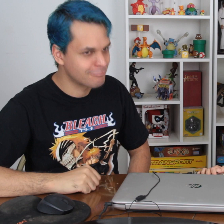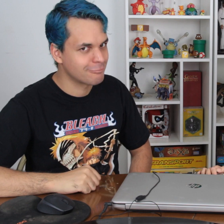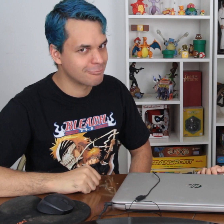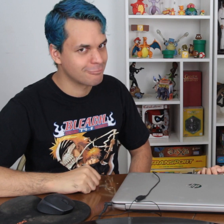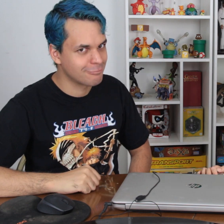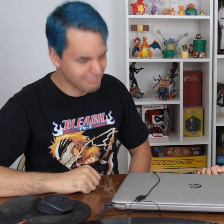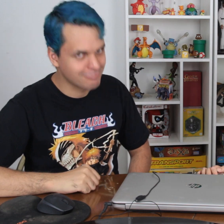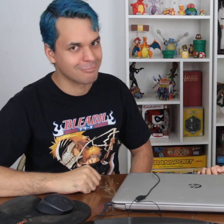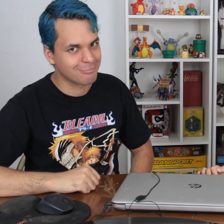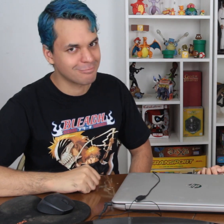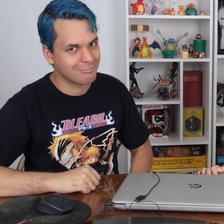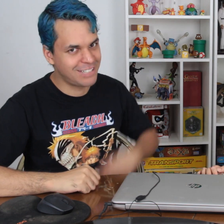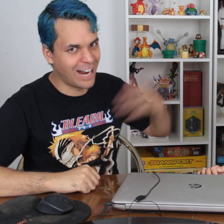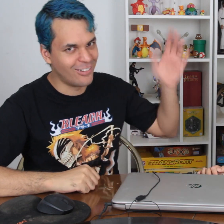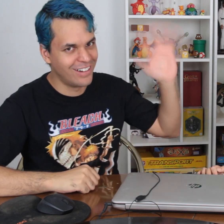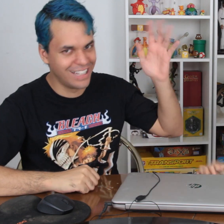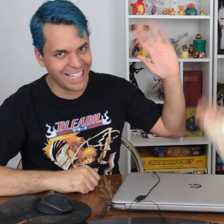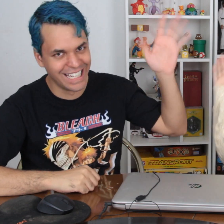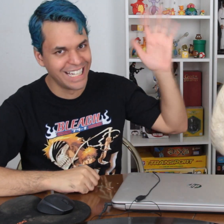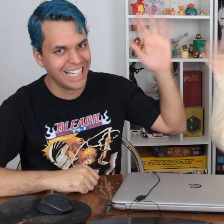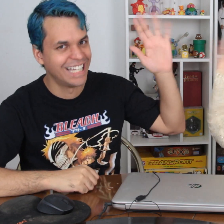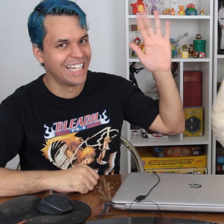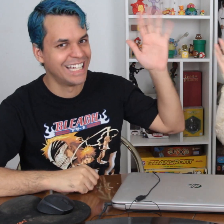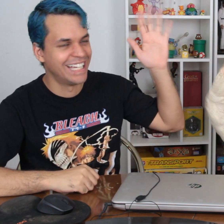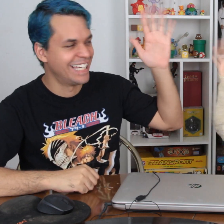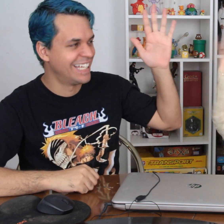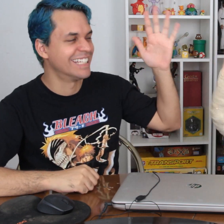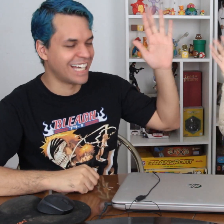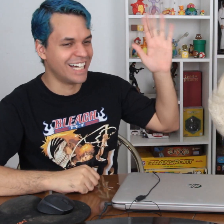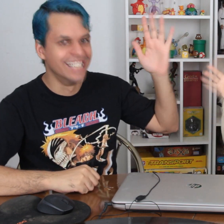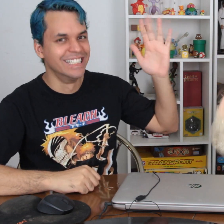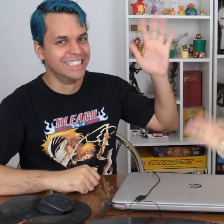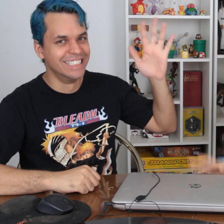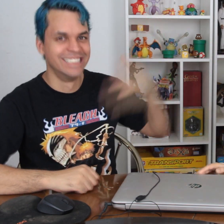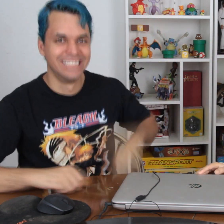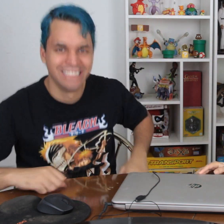Tchau. Tá ficando feio. Tá.